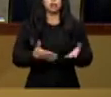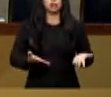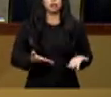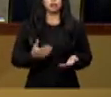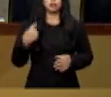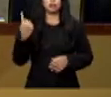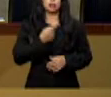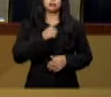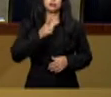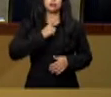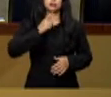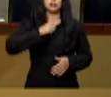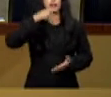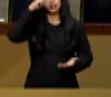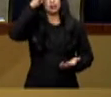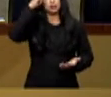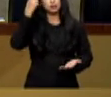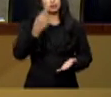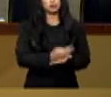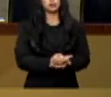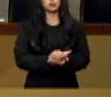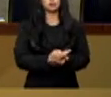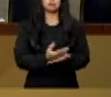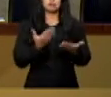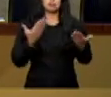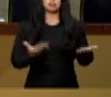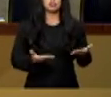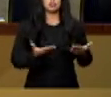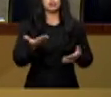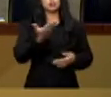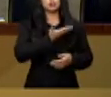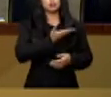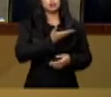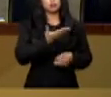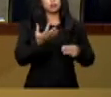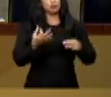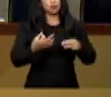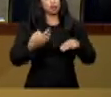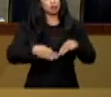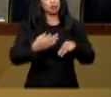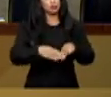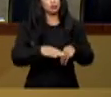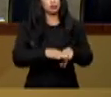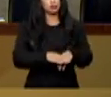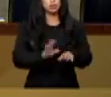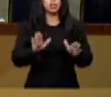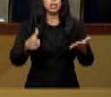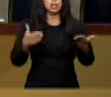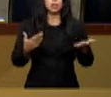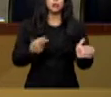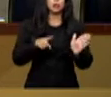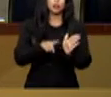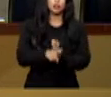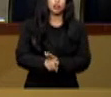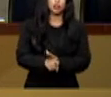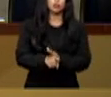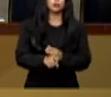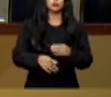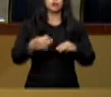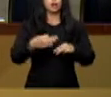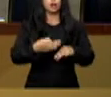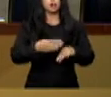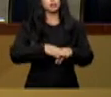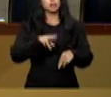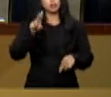respeitosa que nós temos para com os colegas. Então, ministro Nunes Marques, eu indago de Vossa Excelência, se Vossa